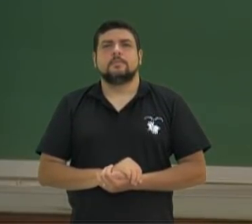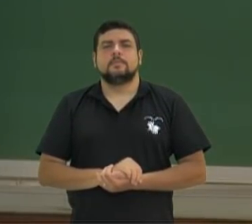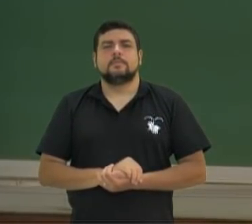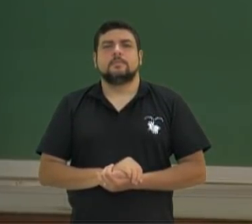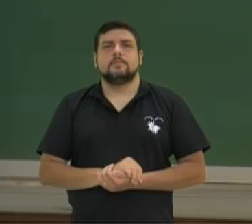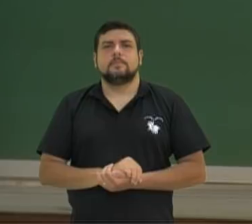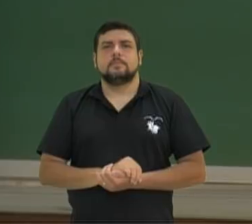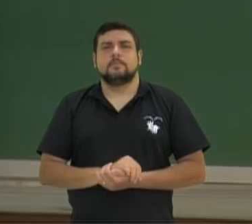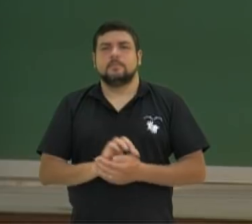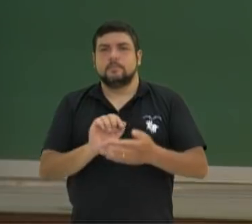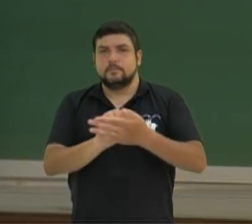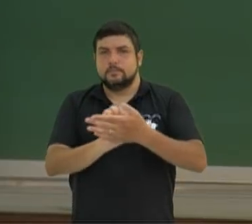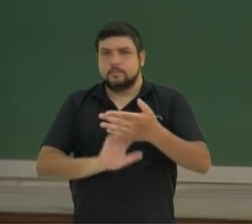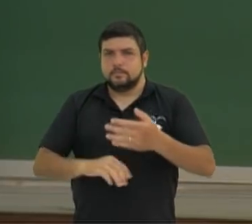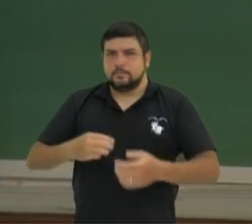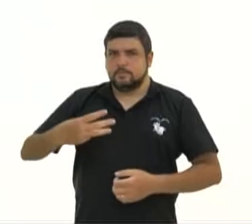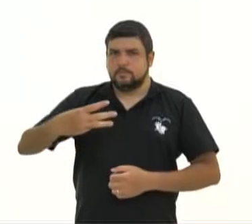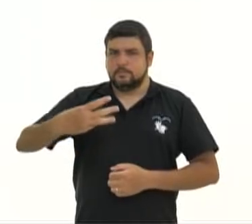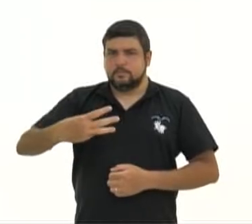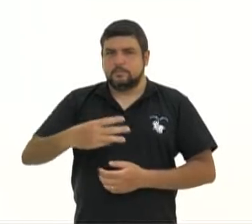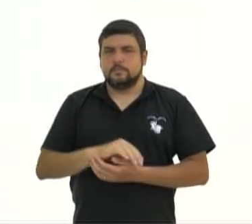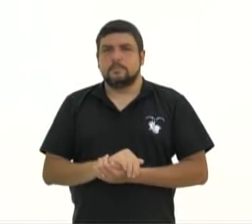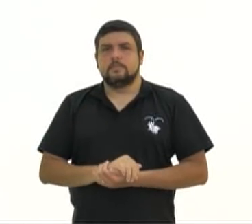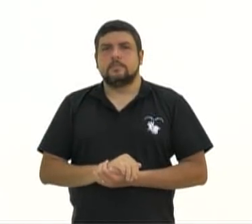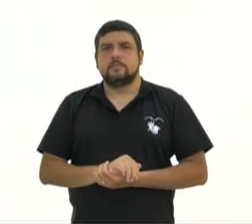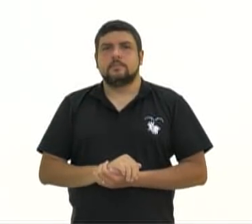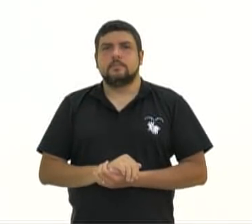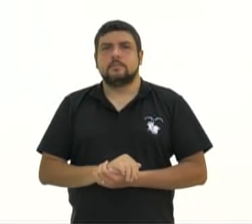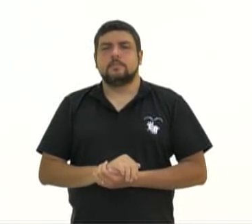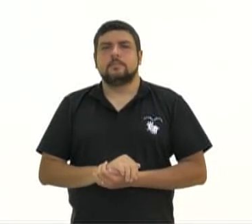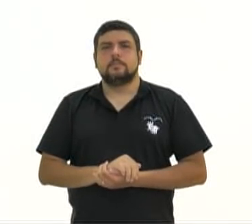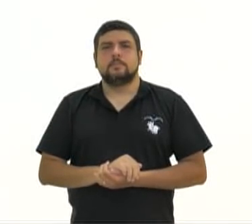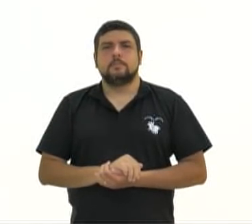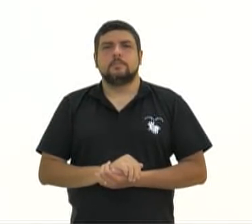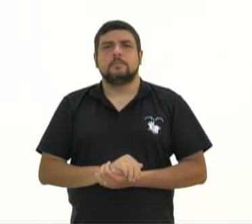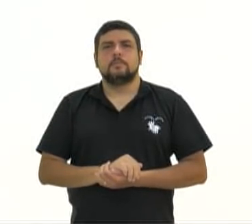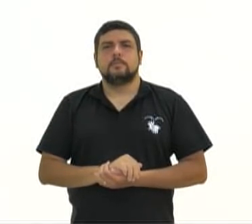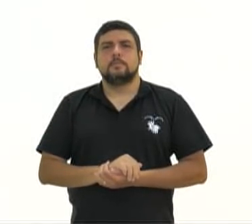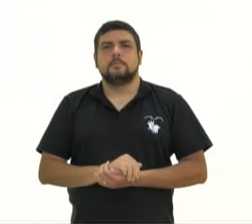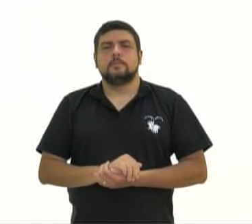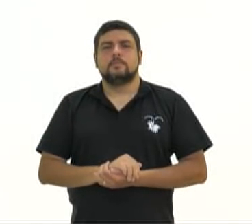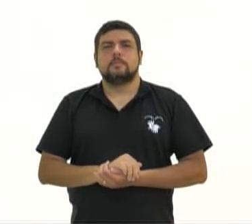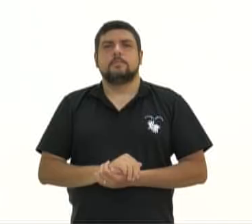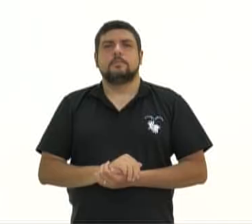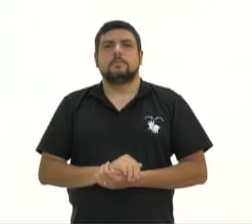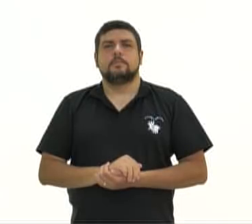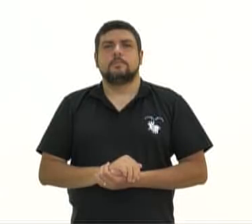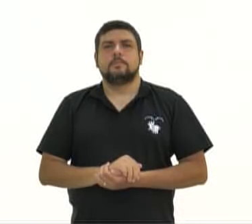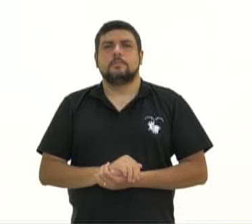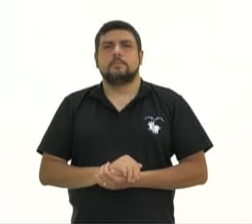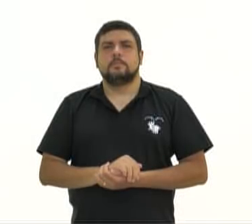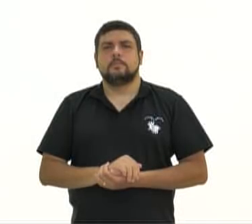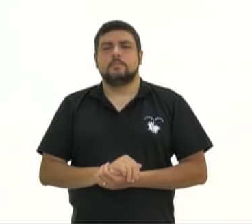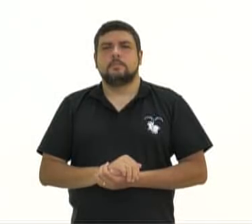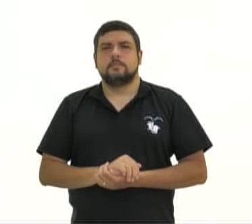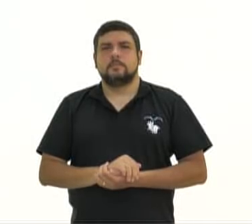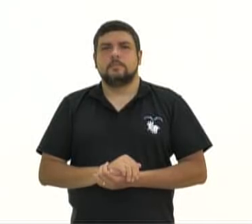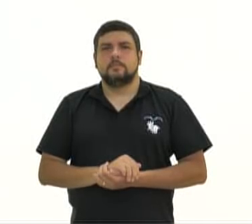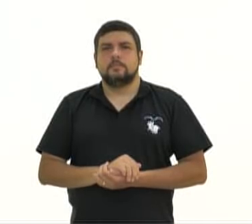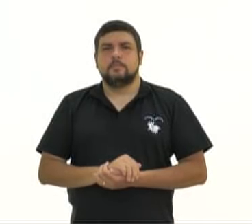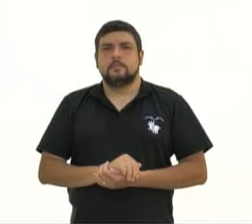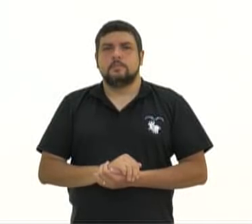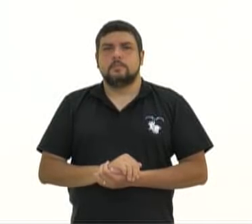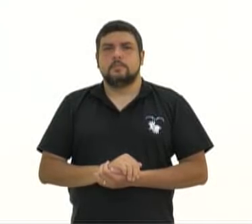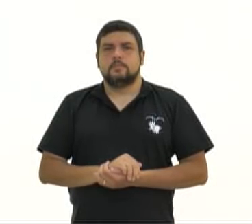ela luta? A gente já sabe, for the girls, para as garotas. Mas por que ela tem que lutar para as